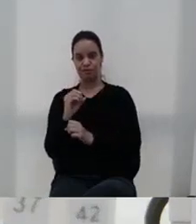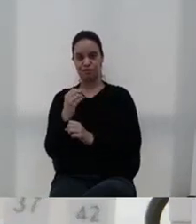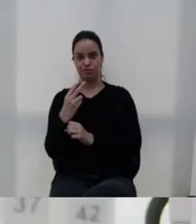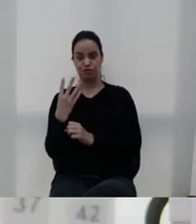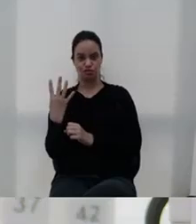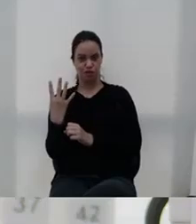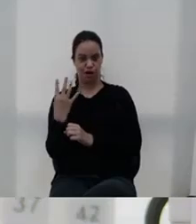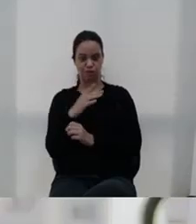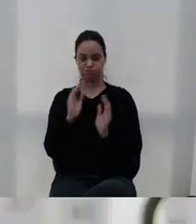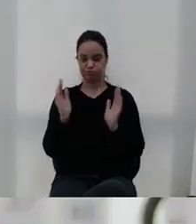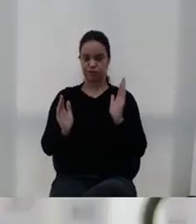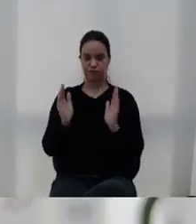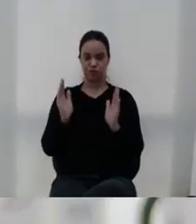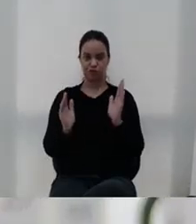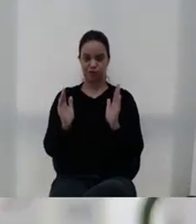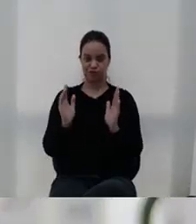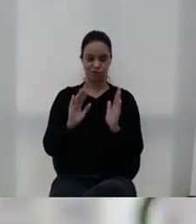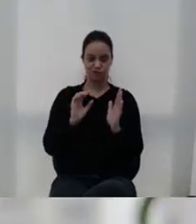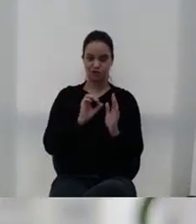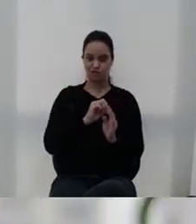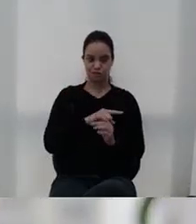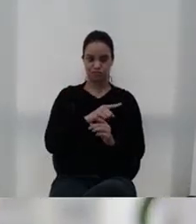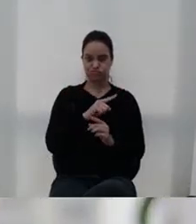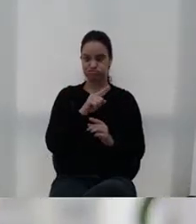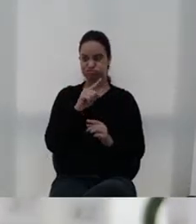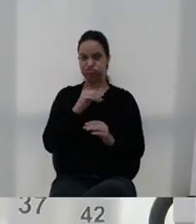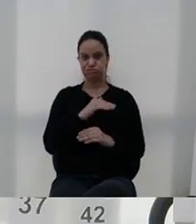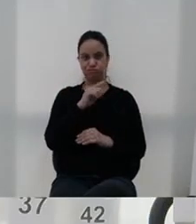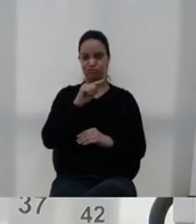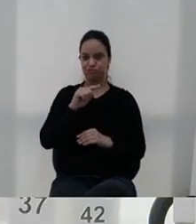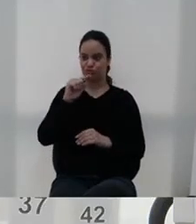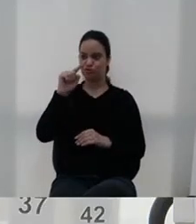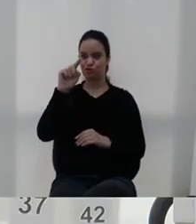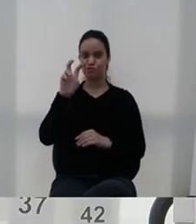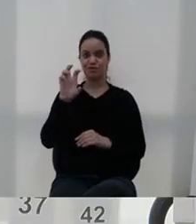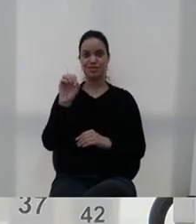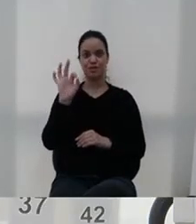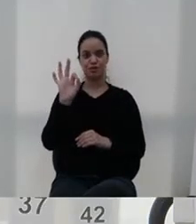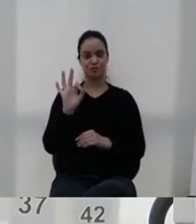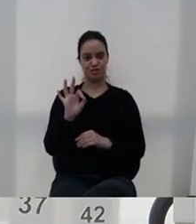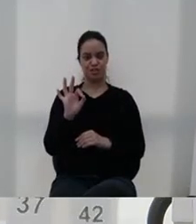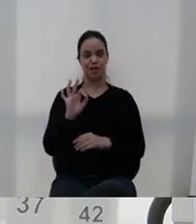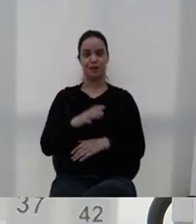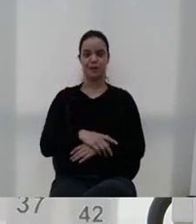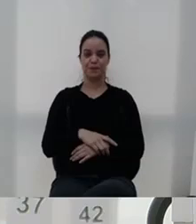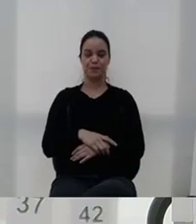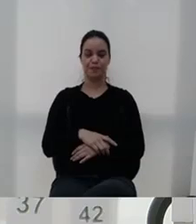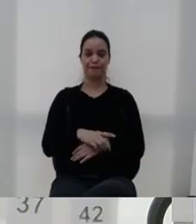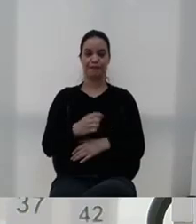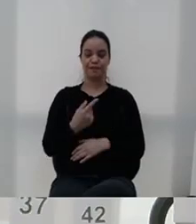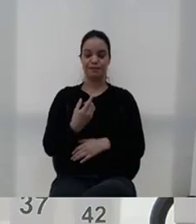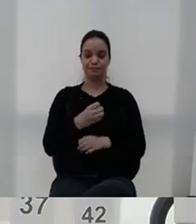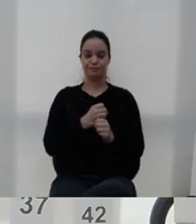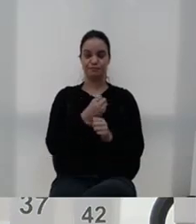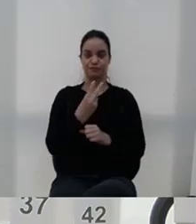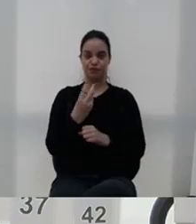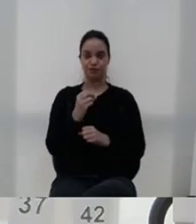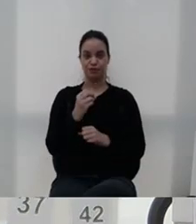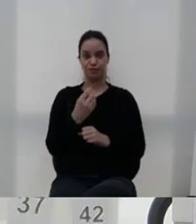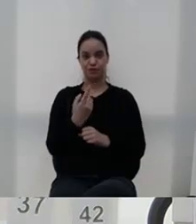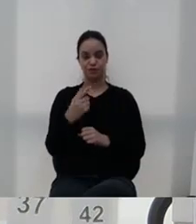2020 até 2024, nosso volume de iniciais cresceu 50% se comparado a 2020. As intimações que em 2019,